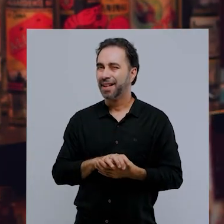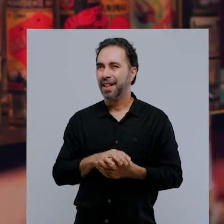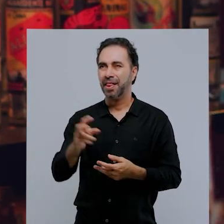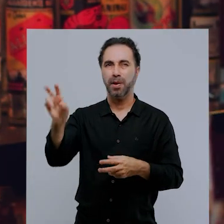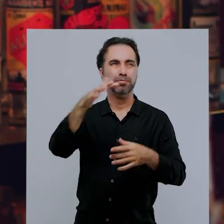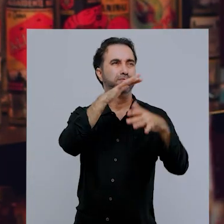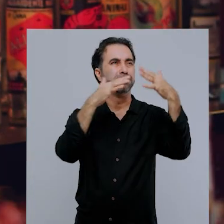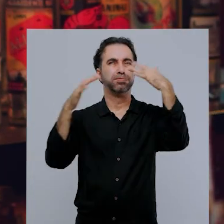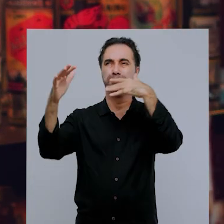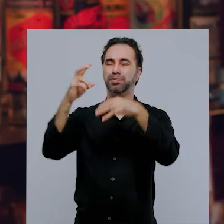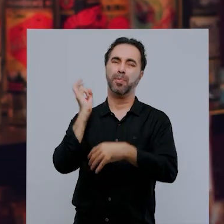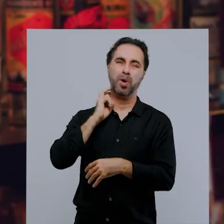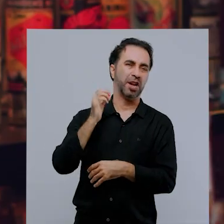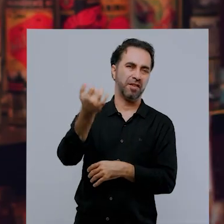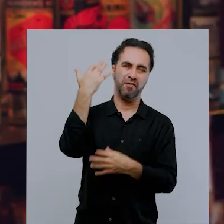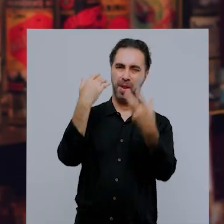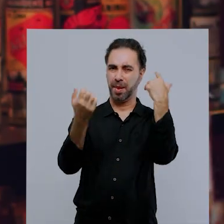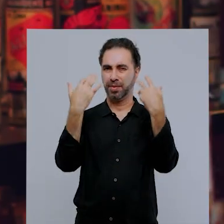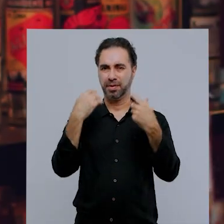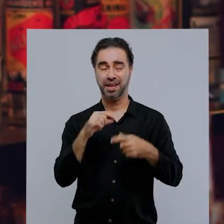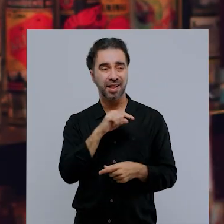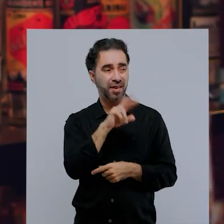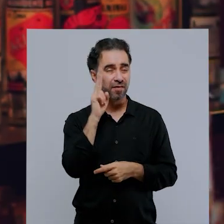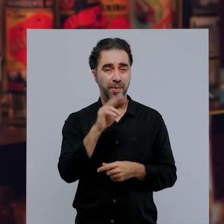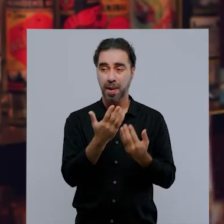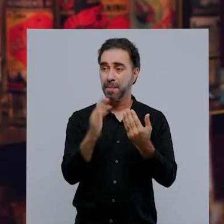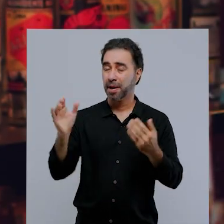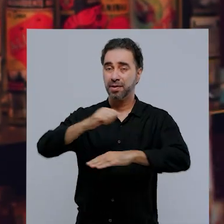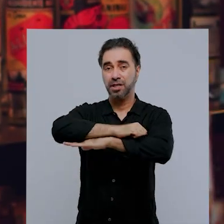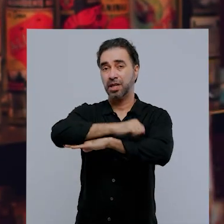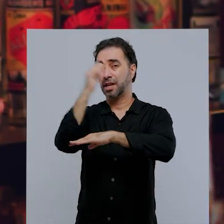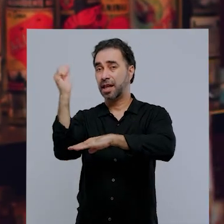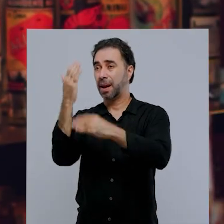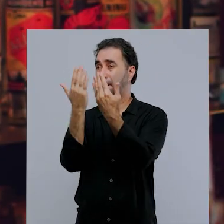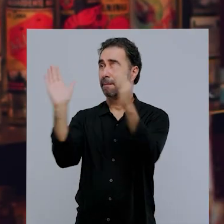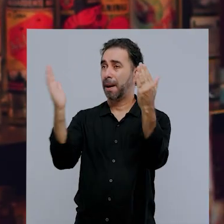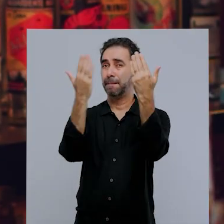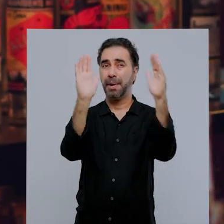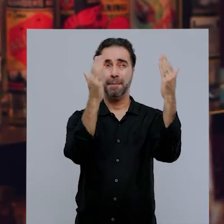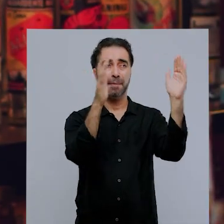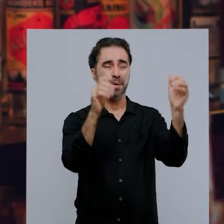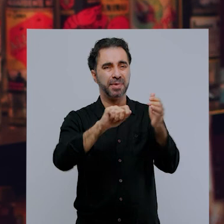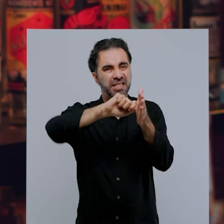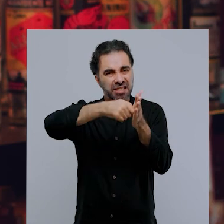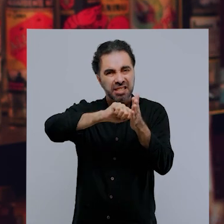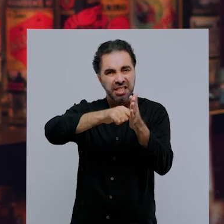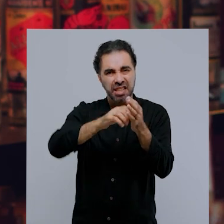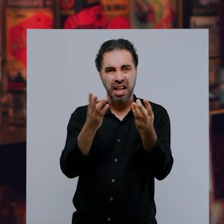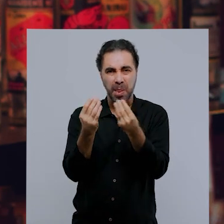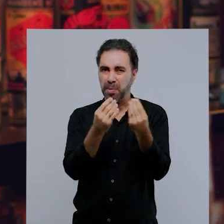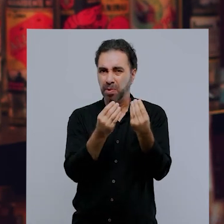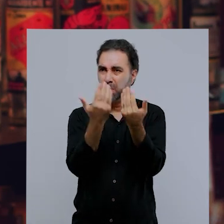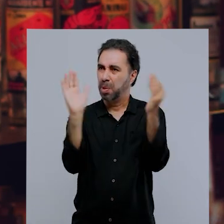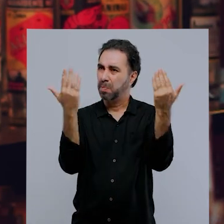Saiu morcego, tudo. E aí fomos abrindo as janelas muito bem trancadas e